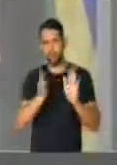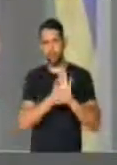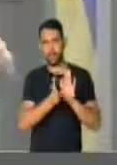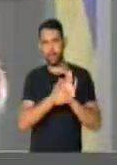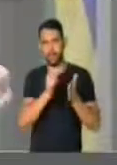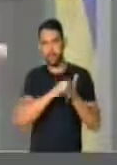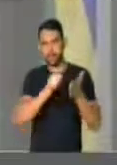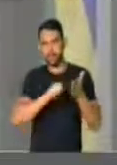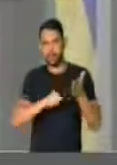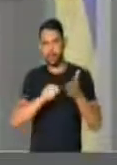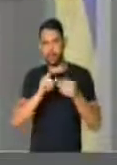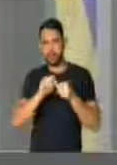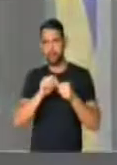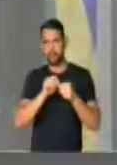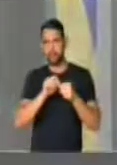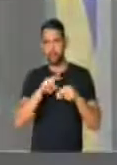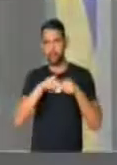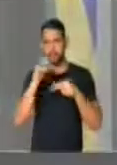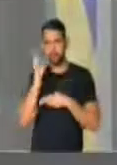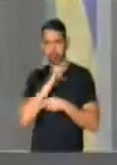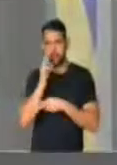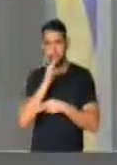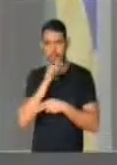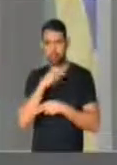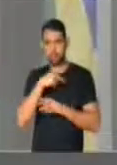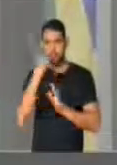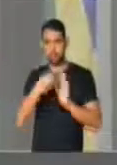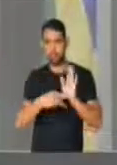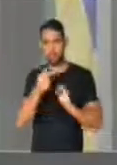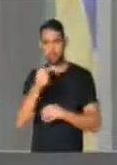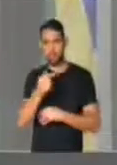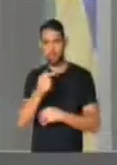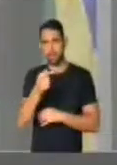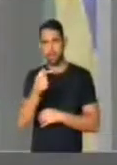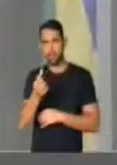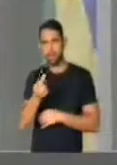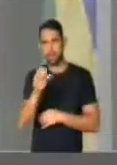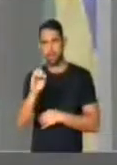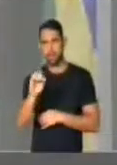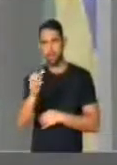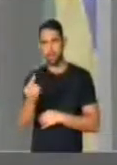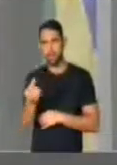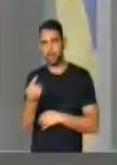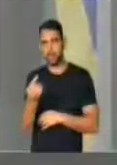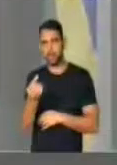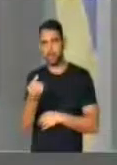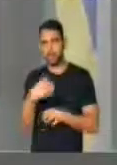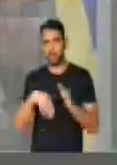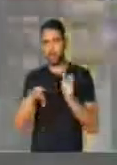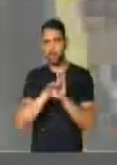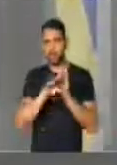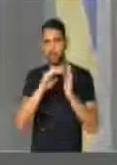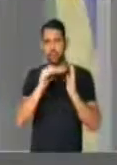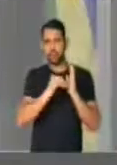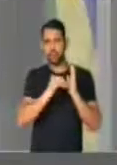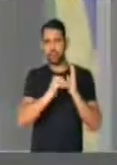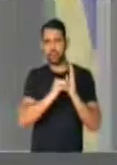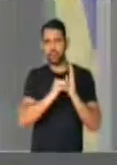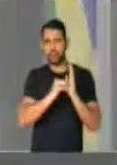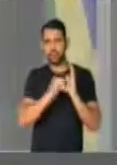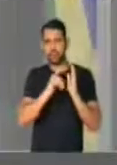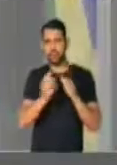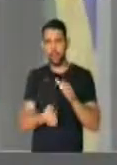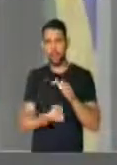colhendo assinatura para o regime de urgência no projeto 7606, que chegou do Senado e